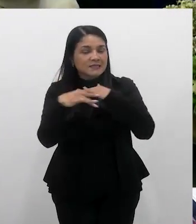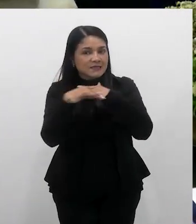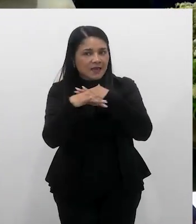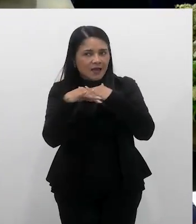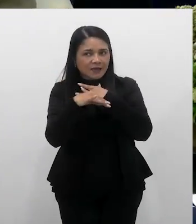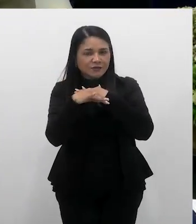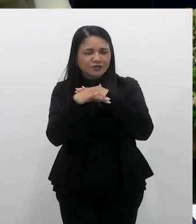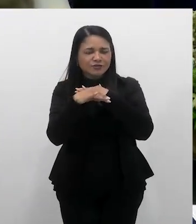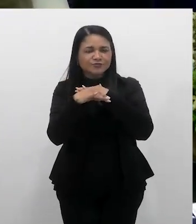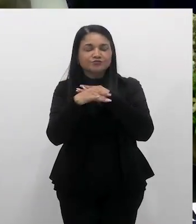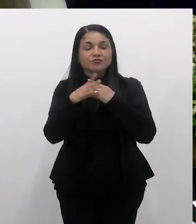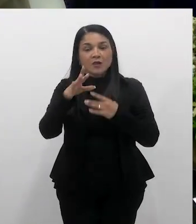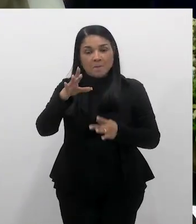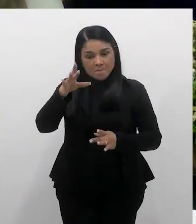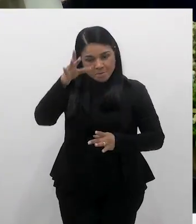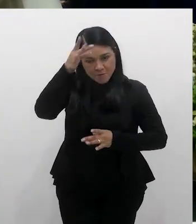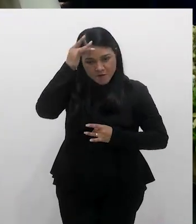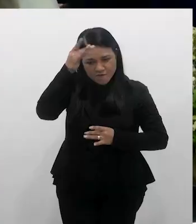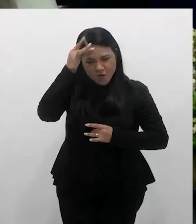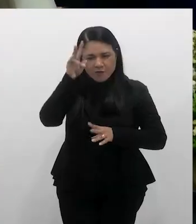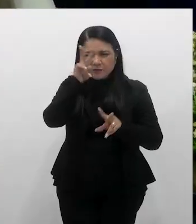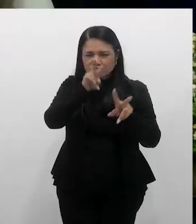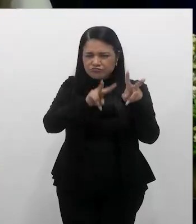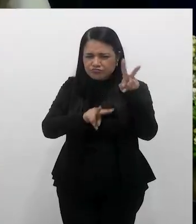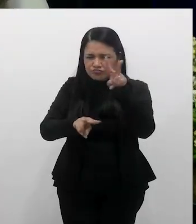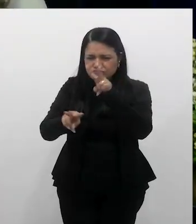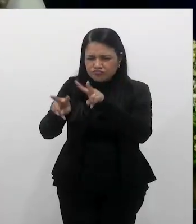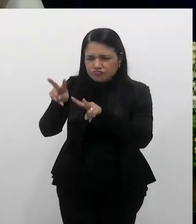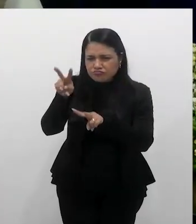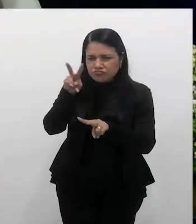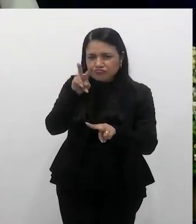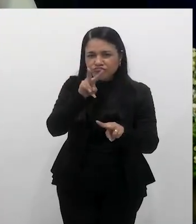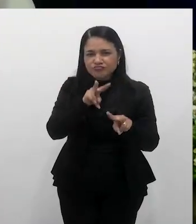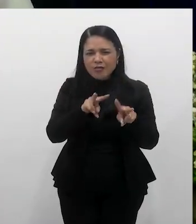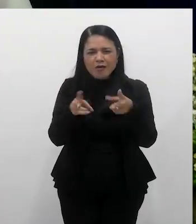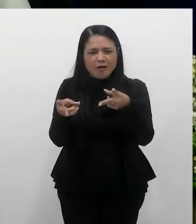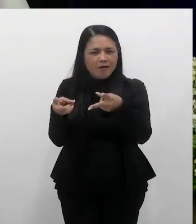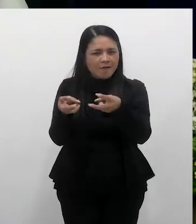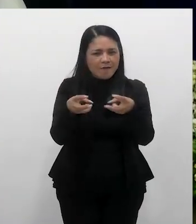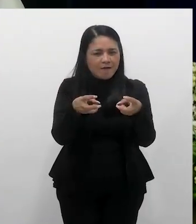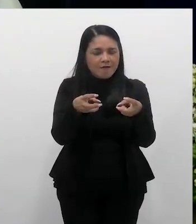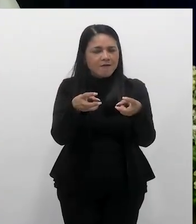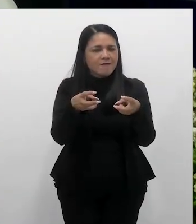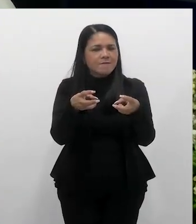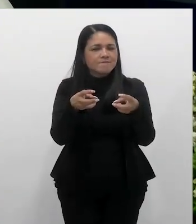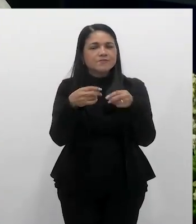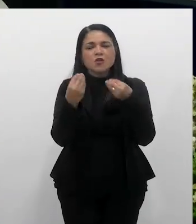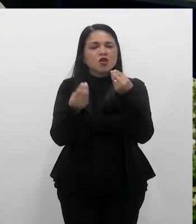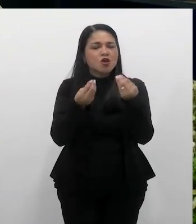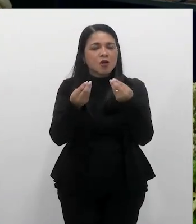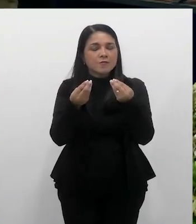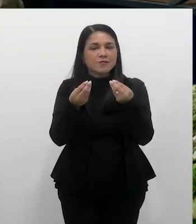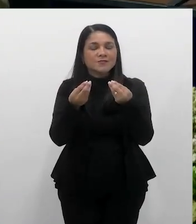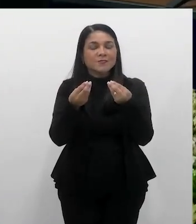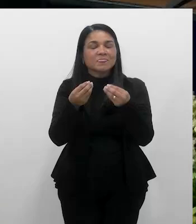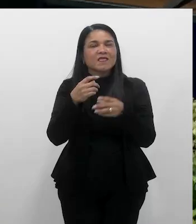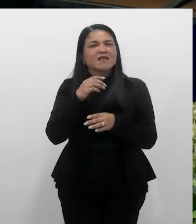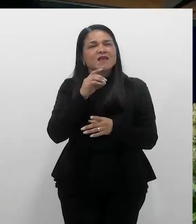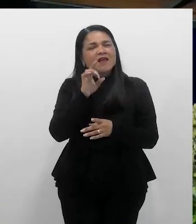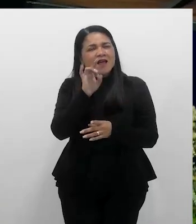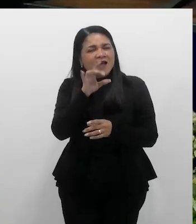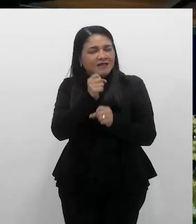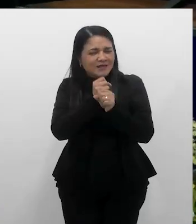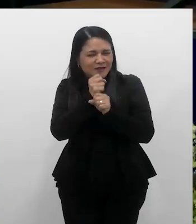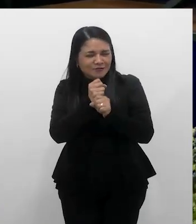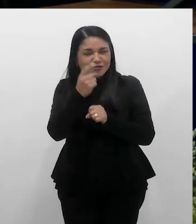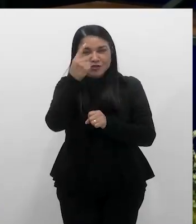performance é uma lente que nos faz ver como performance coisas que a gente não daria esse nome normalmente, né? Então, em cada edição, a gente